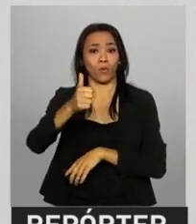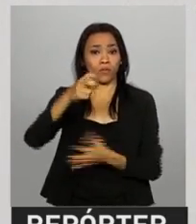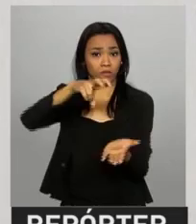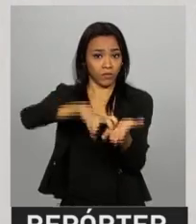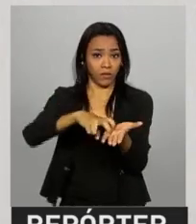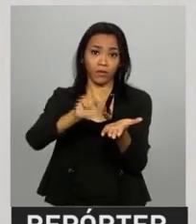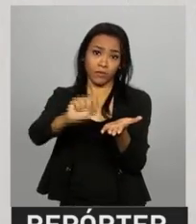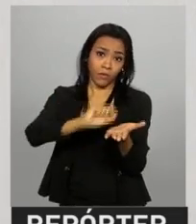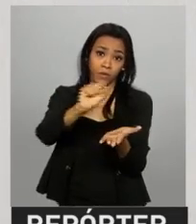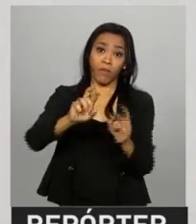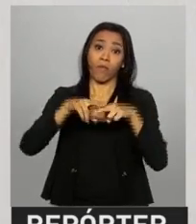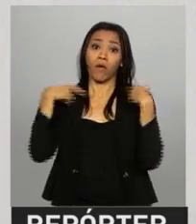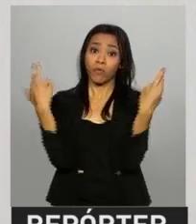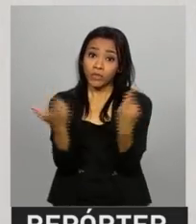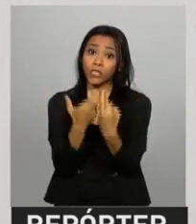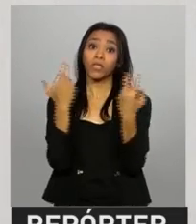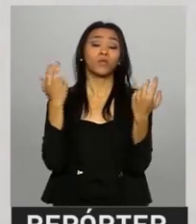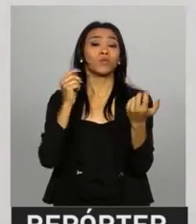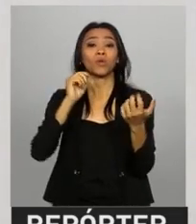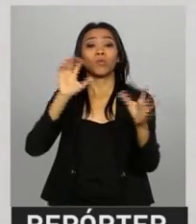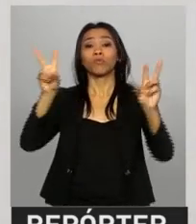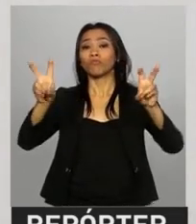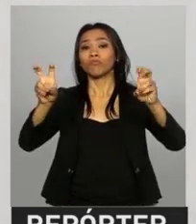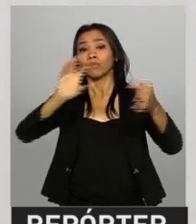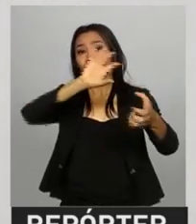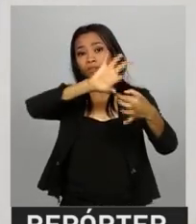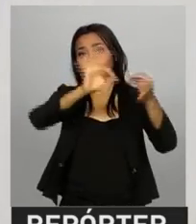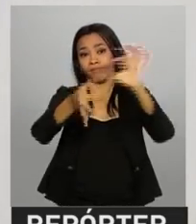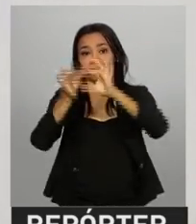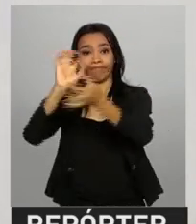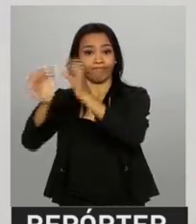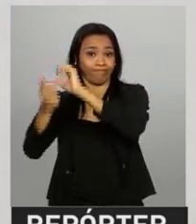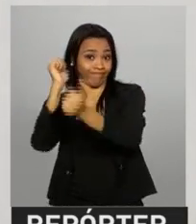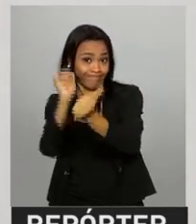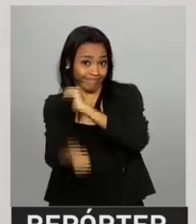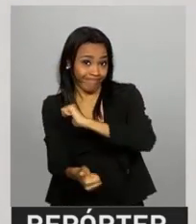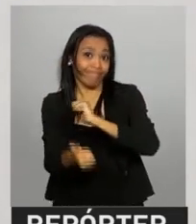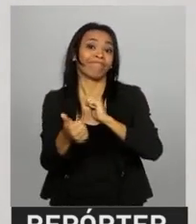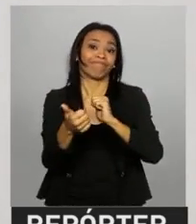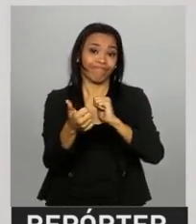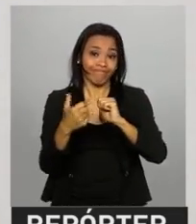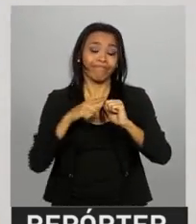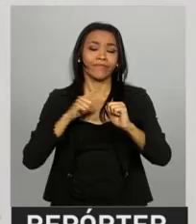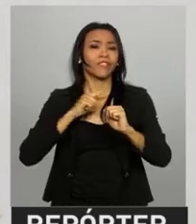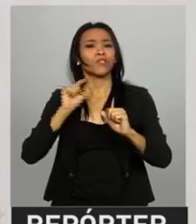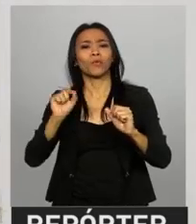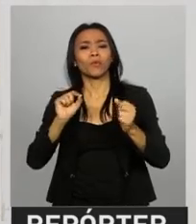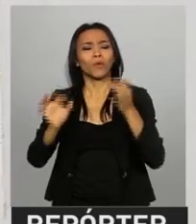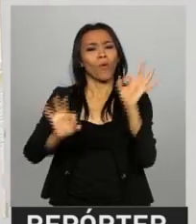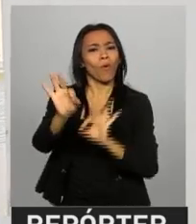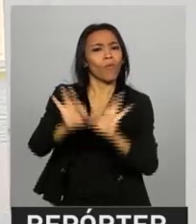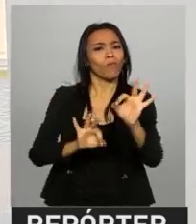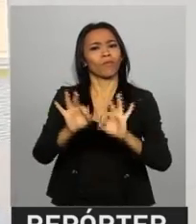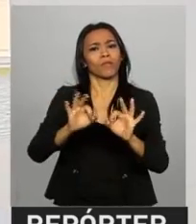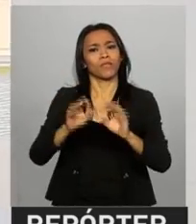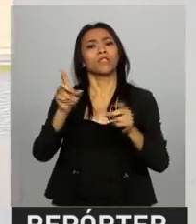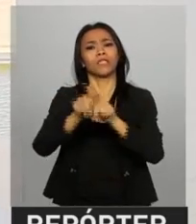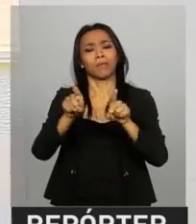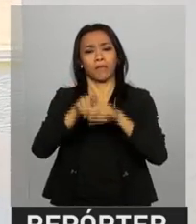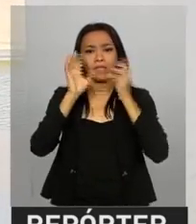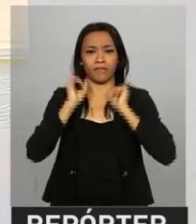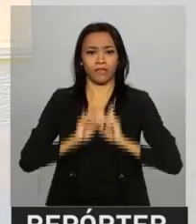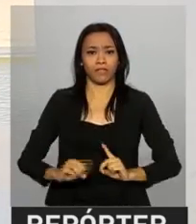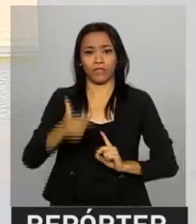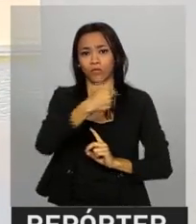manhã, uma reunião sobre Olimpíadas aqui no Palácio do Planalto, portanto, uma reunião sobre os Jogos Olímpicos e Paralímpicos